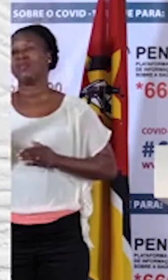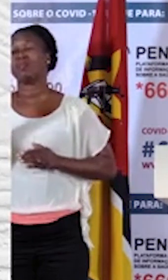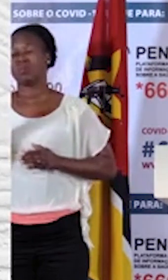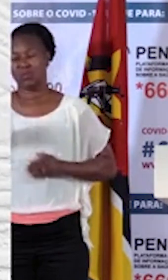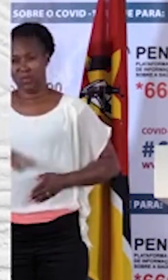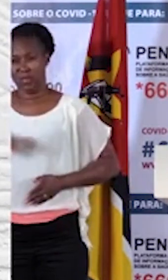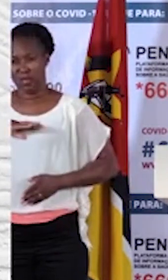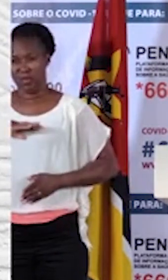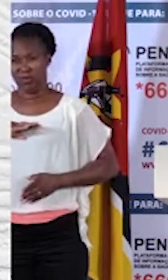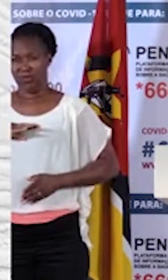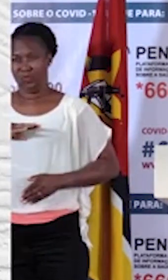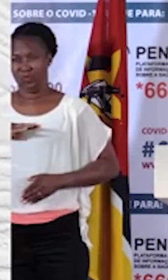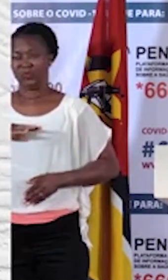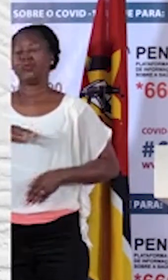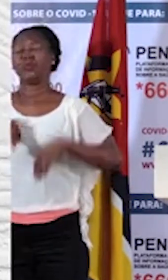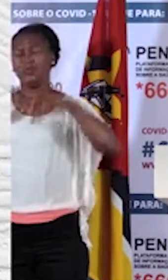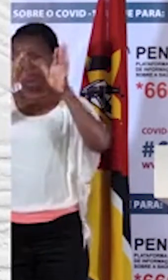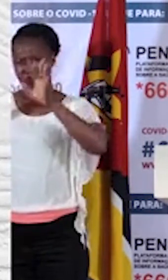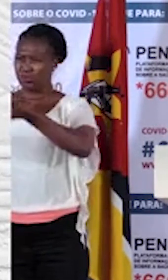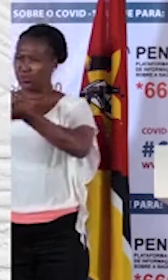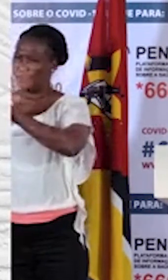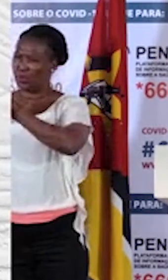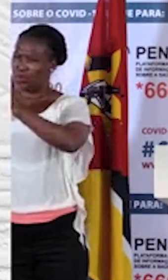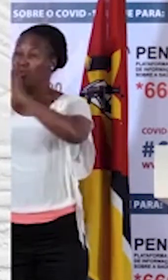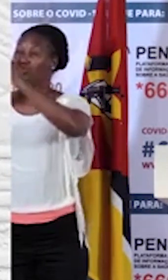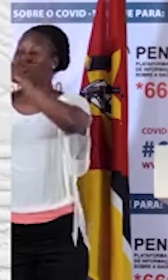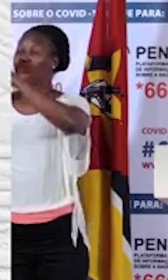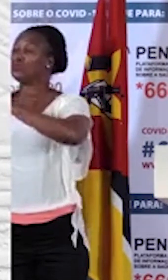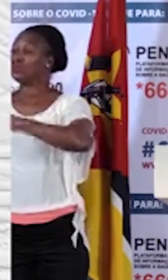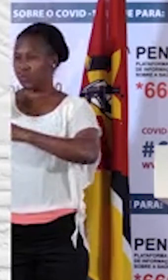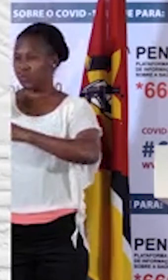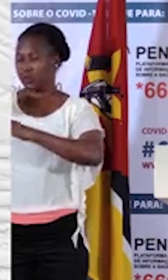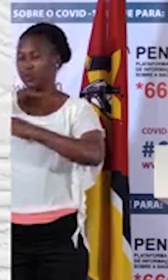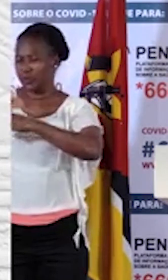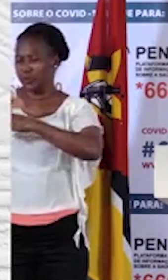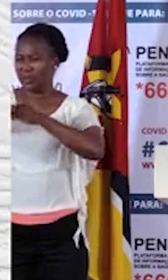da Afunge resultam do processo de retestagem.